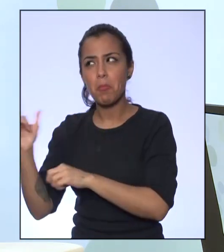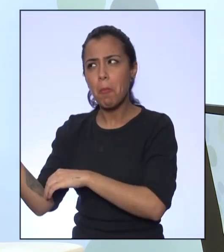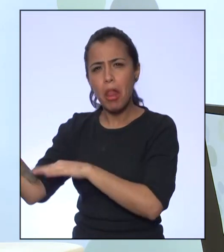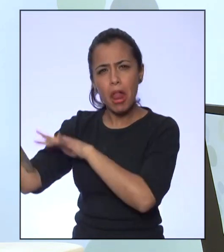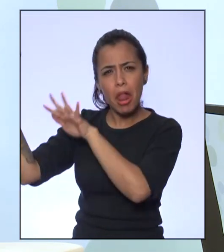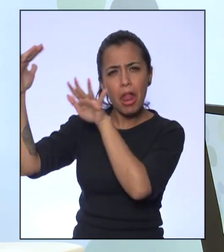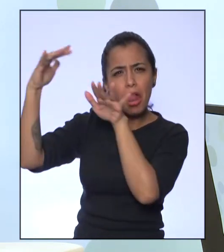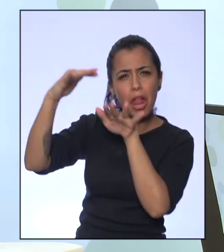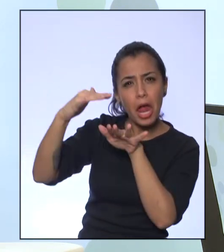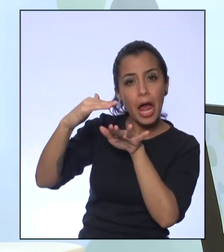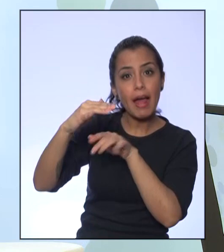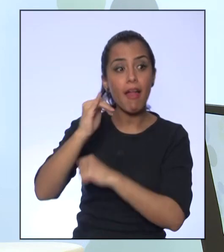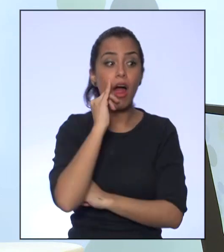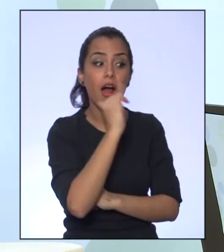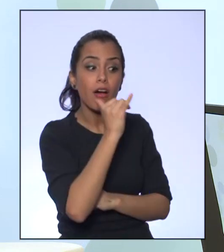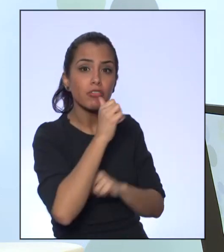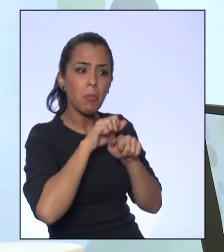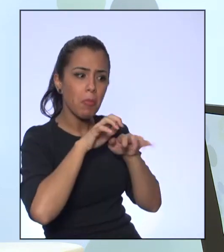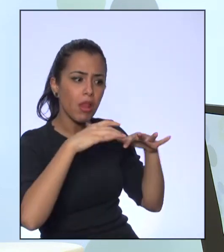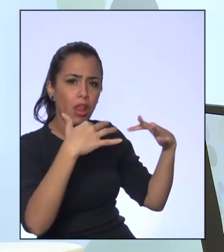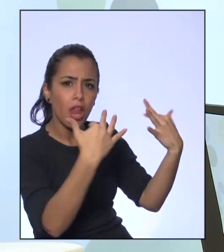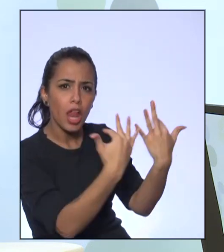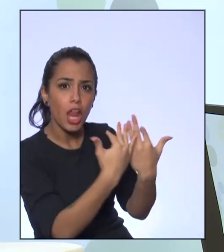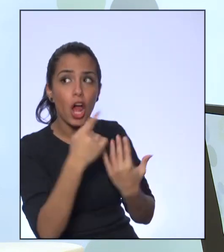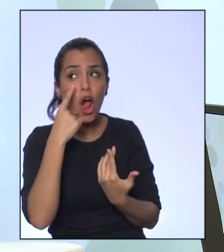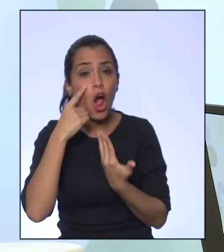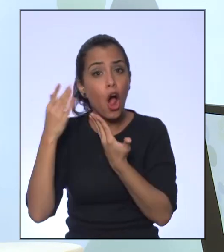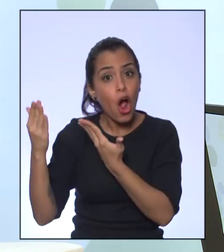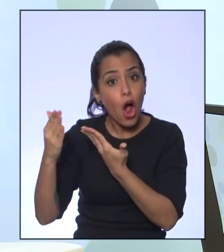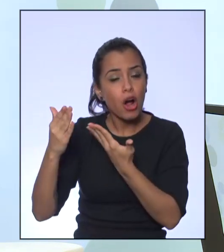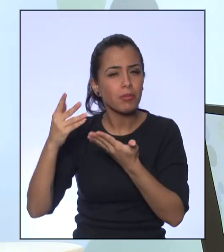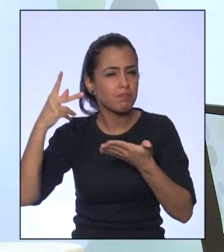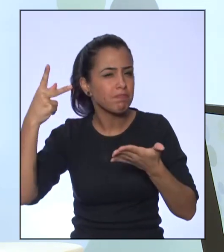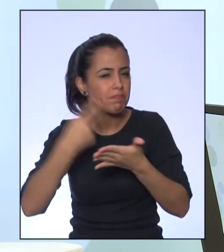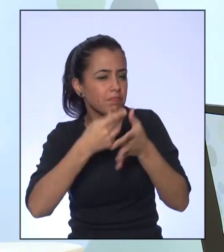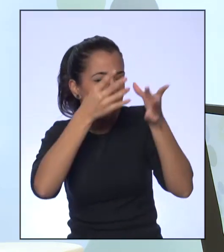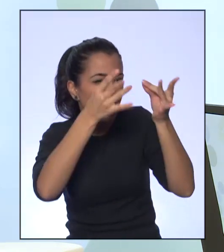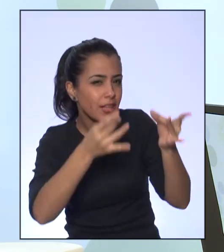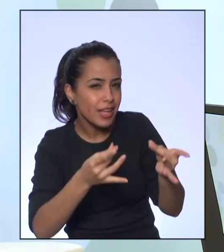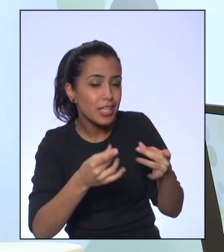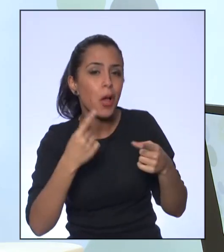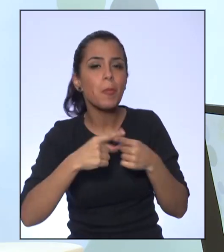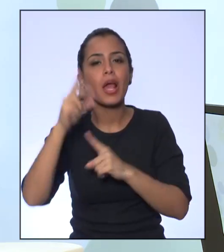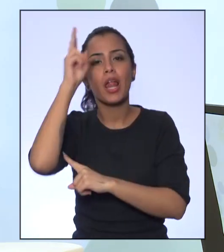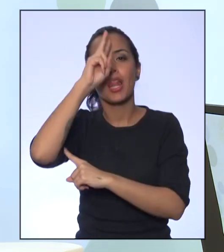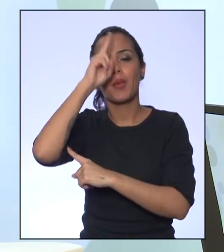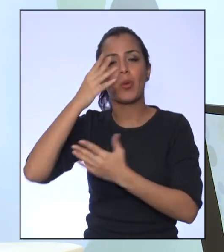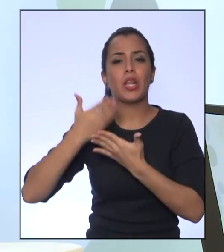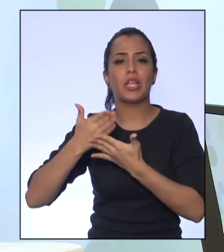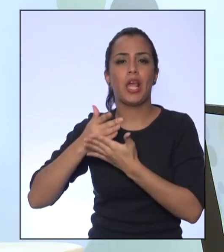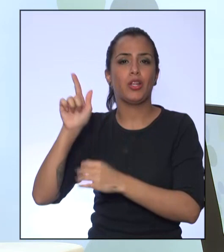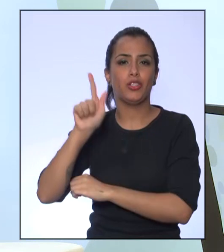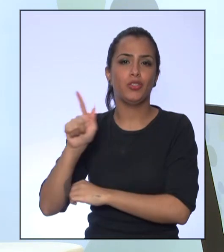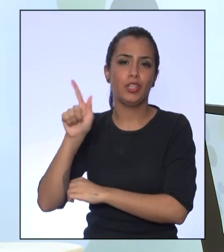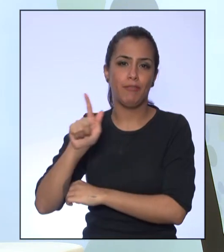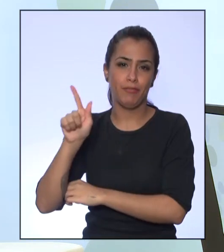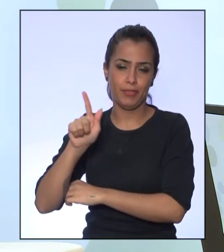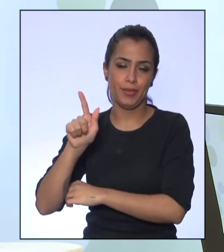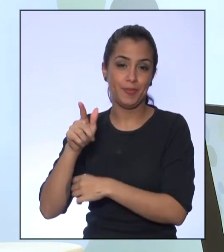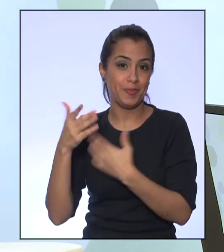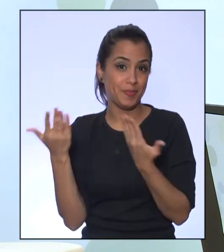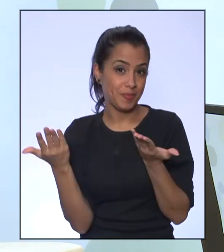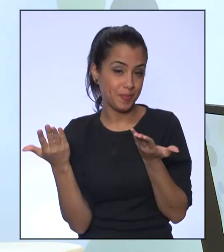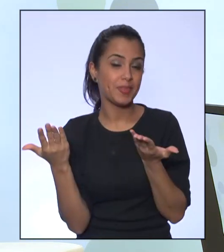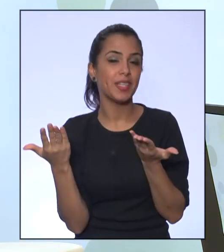conseguiu salvar muita gente daquela praia só lembrando da aula de geografia dela. Então, a gente